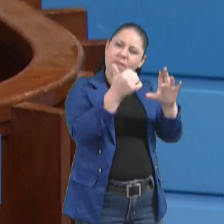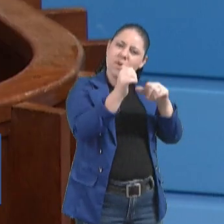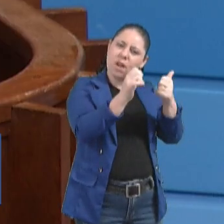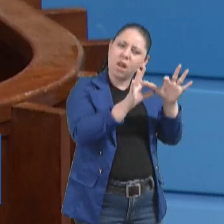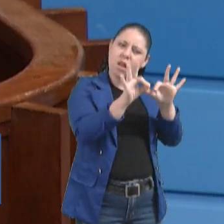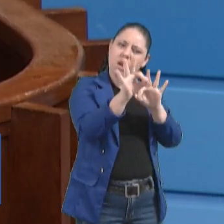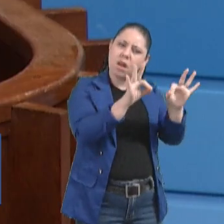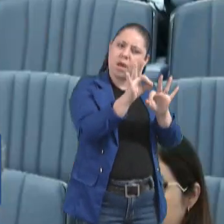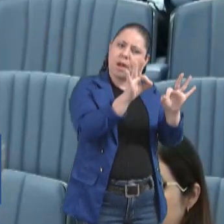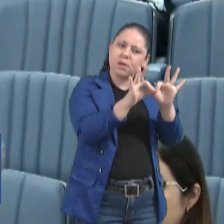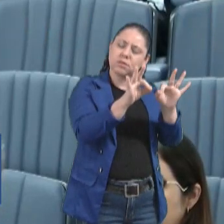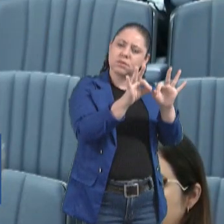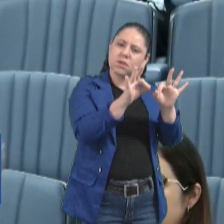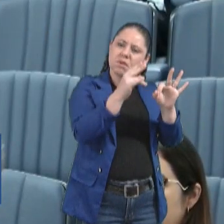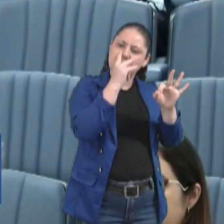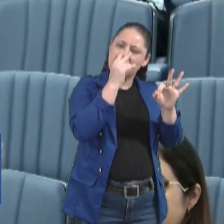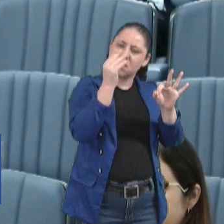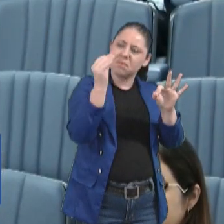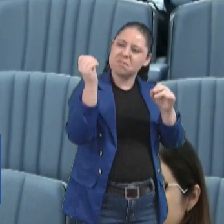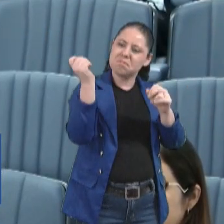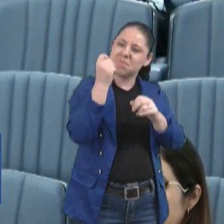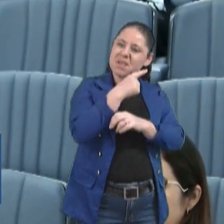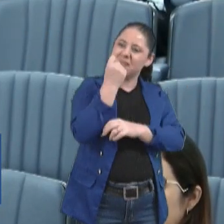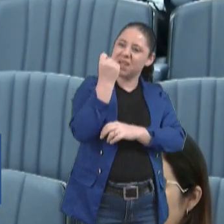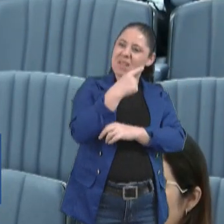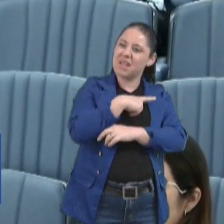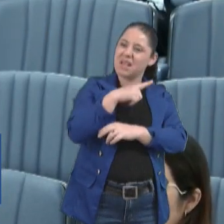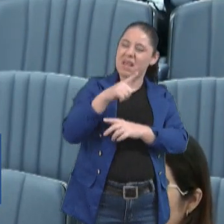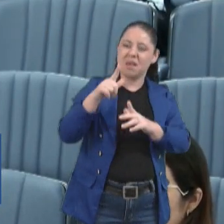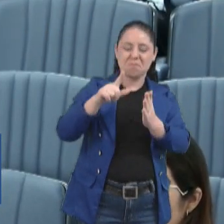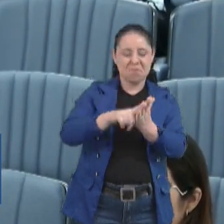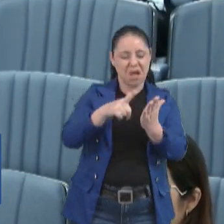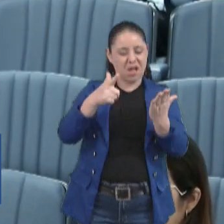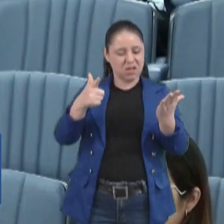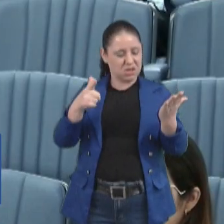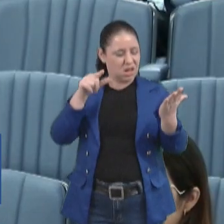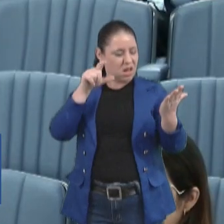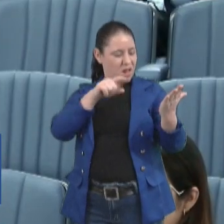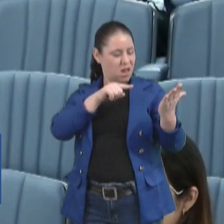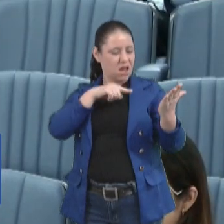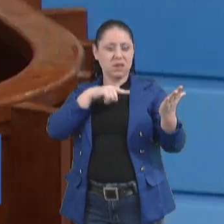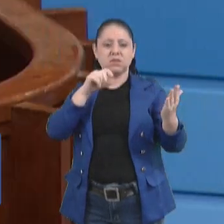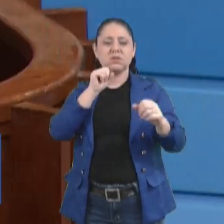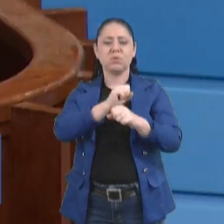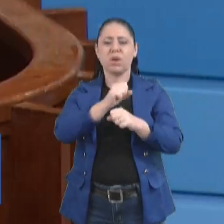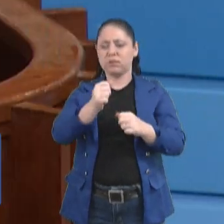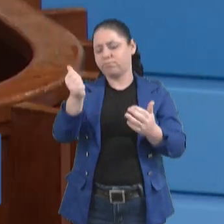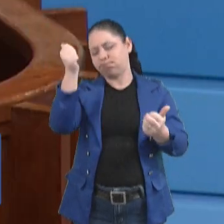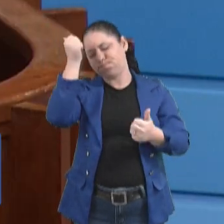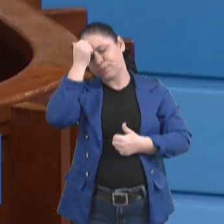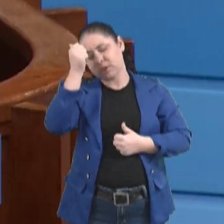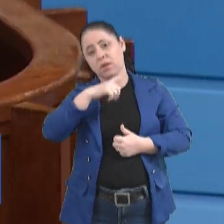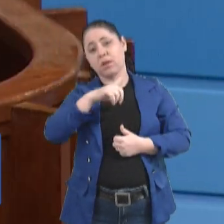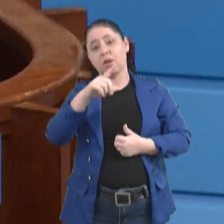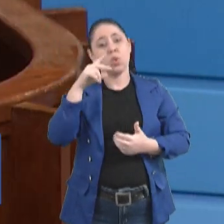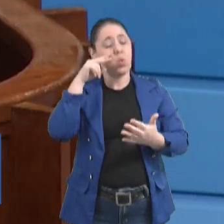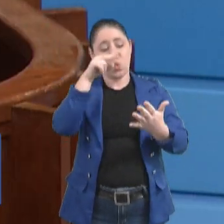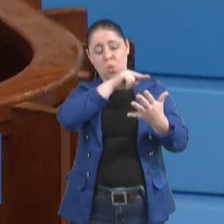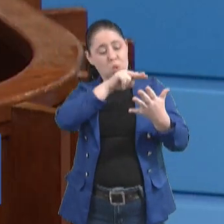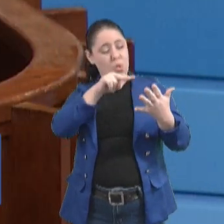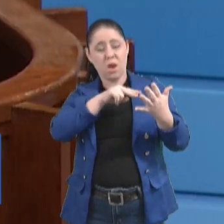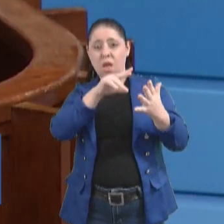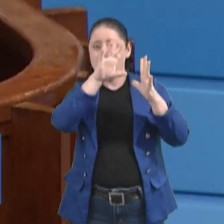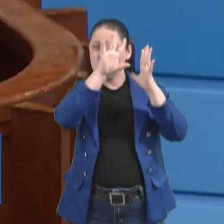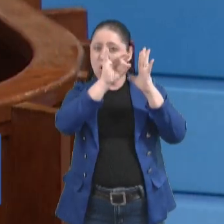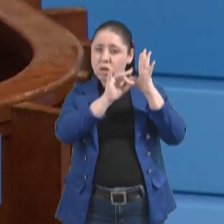foi ridicularizado por um editorial militante de um jornal que eu espero que esteja arrependido, sem ler o conteúdo